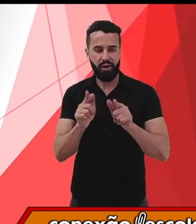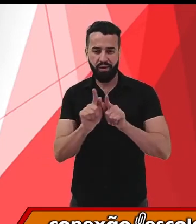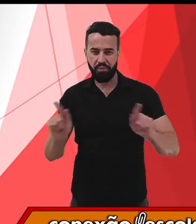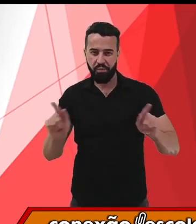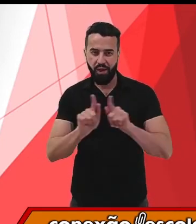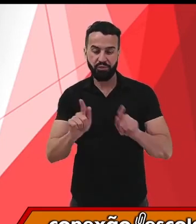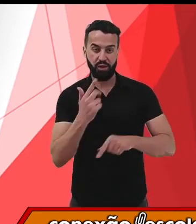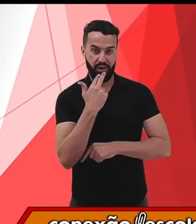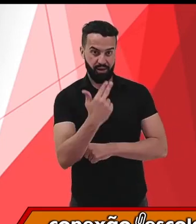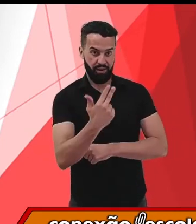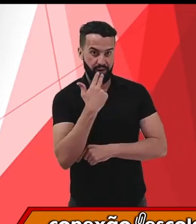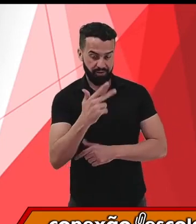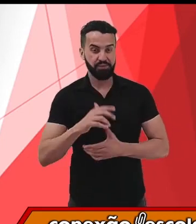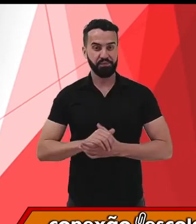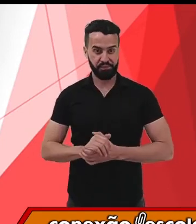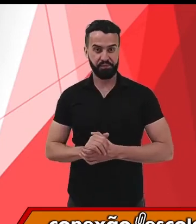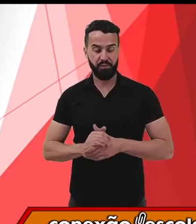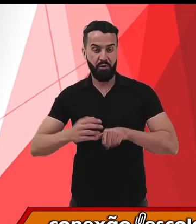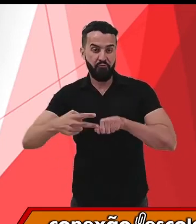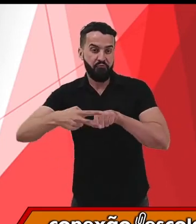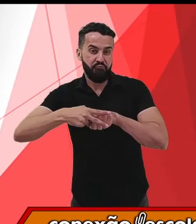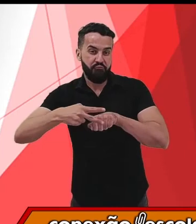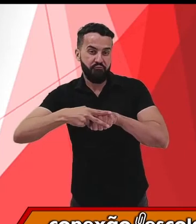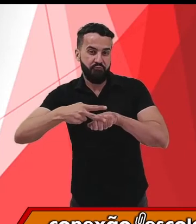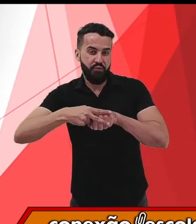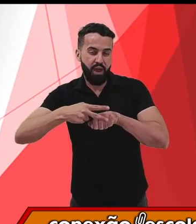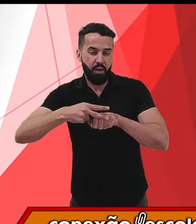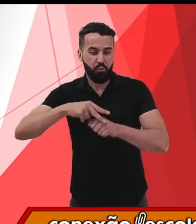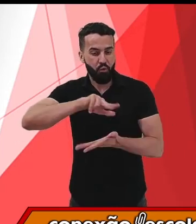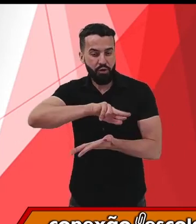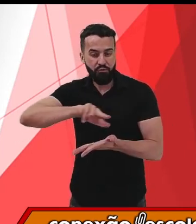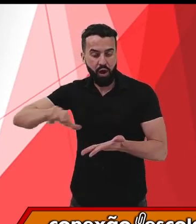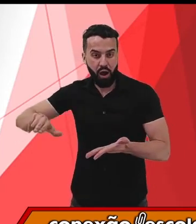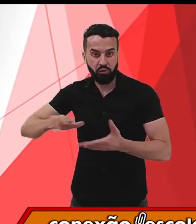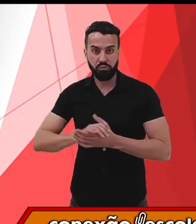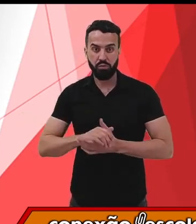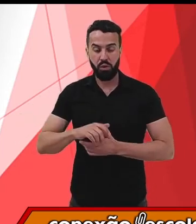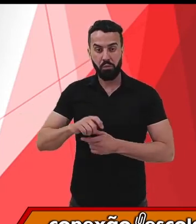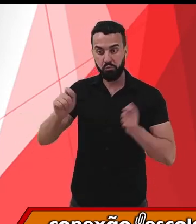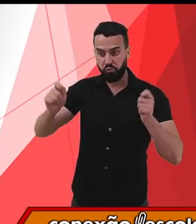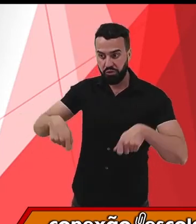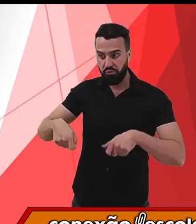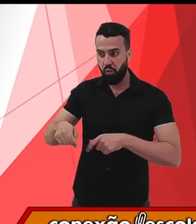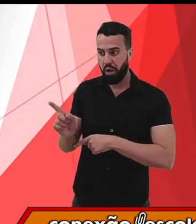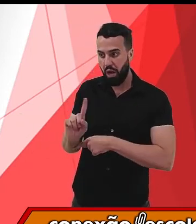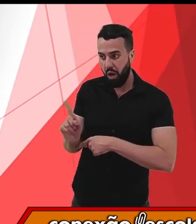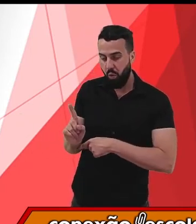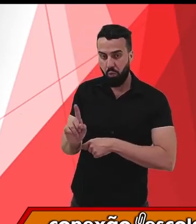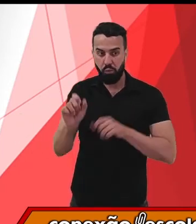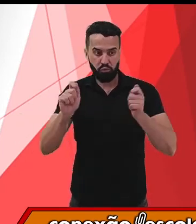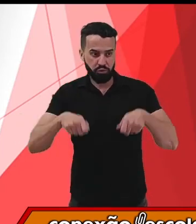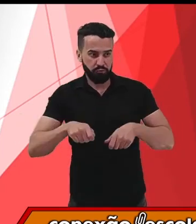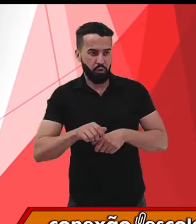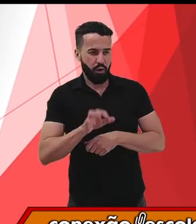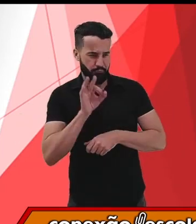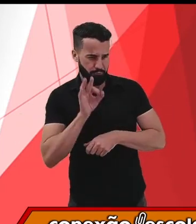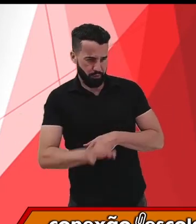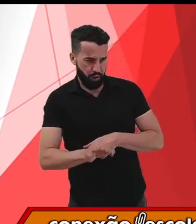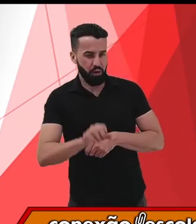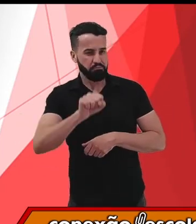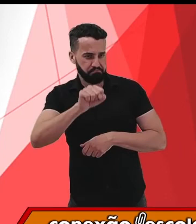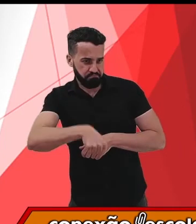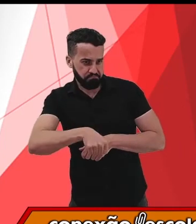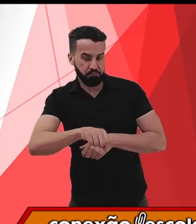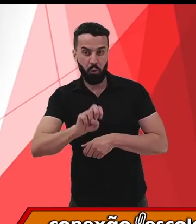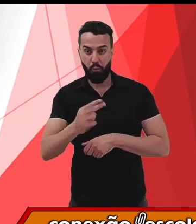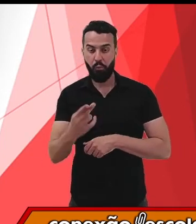tempos verbais, é interessante a gente pensar como negar uma frase, ou interrogar, ou afirmar. E neste